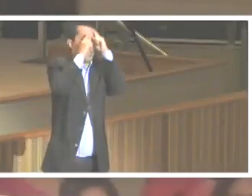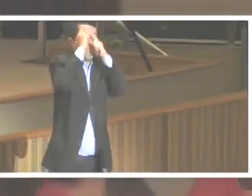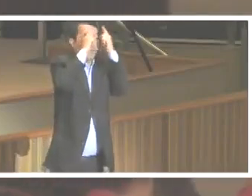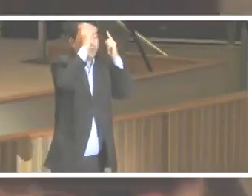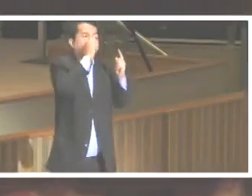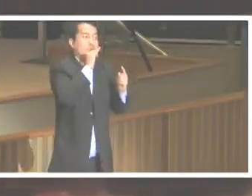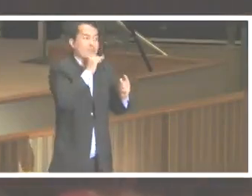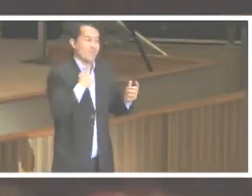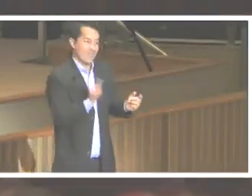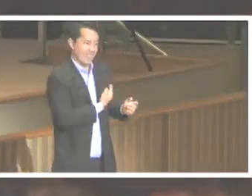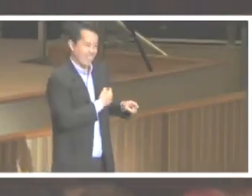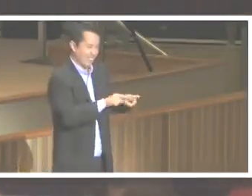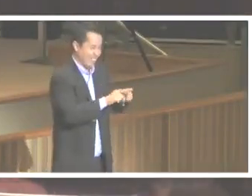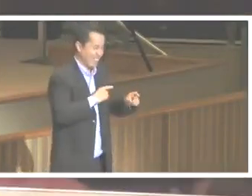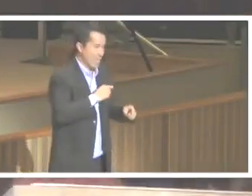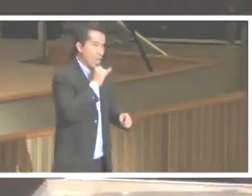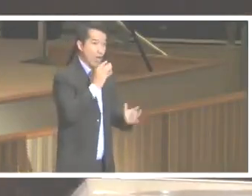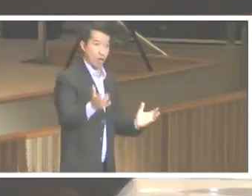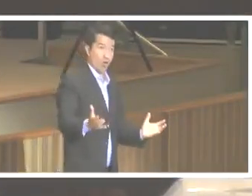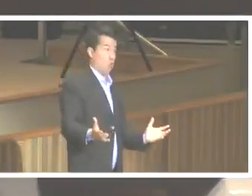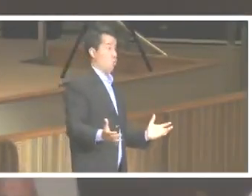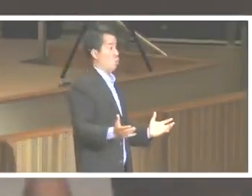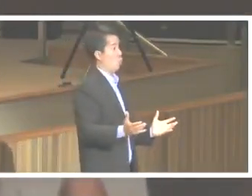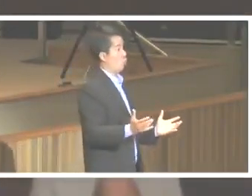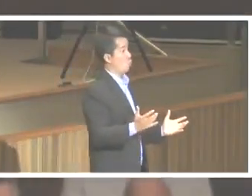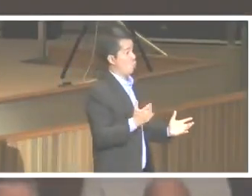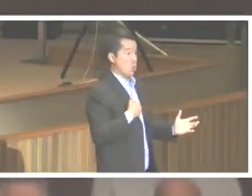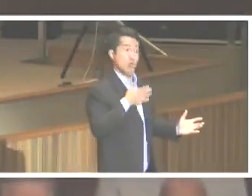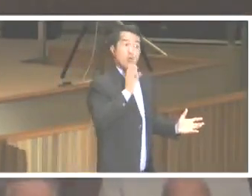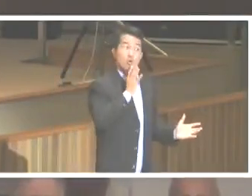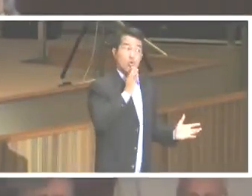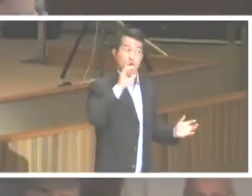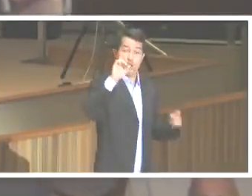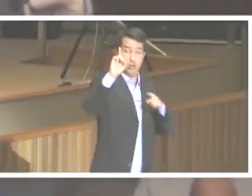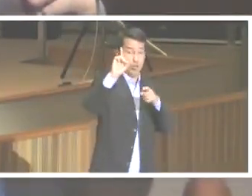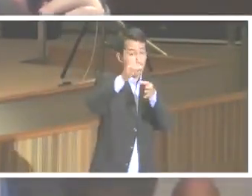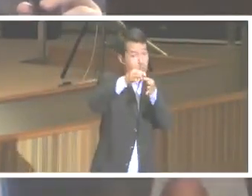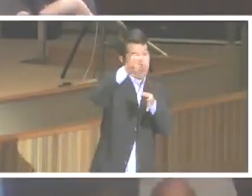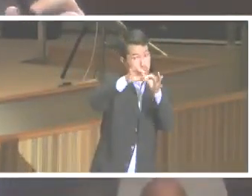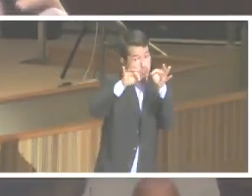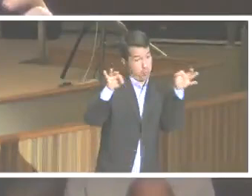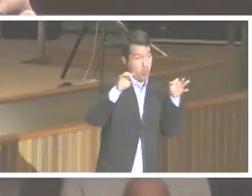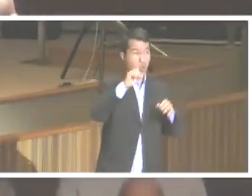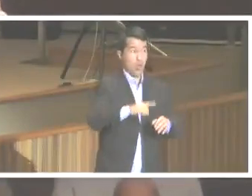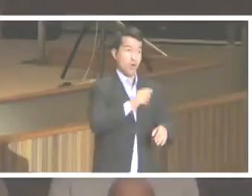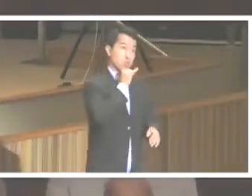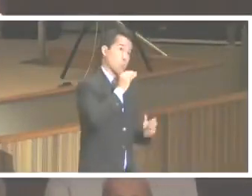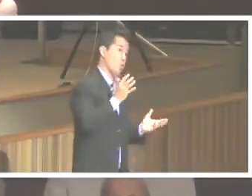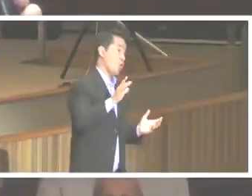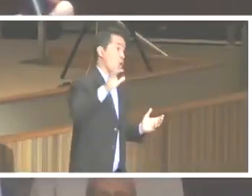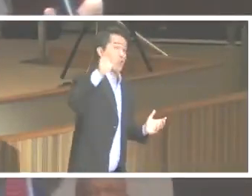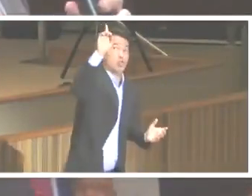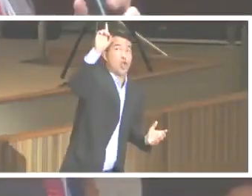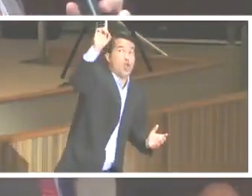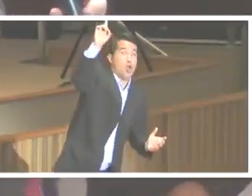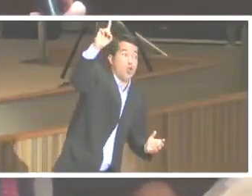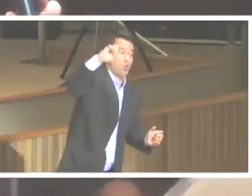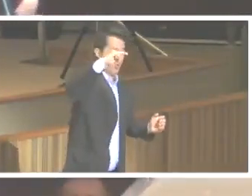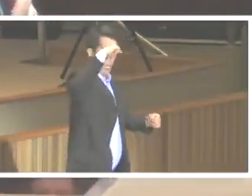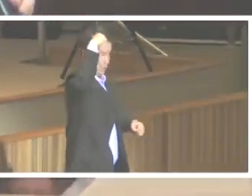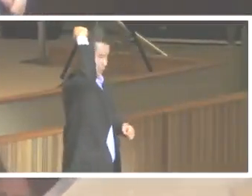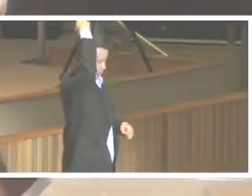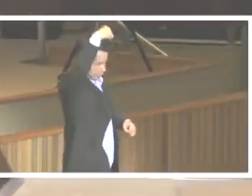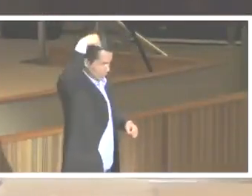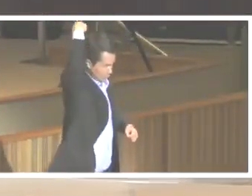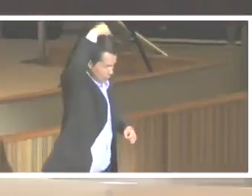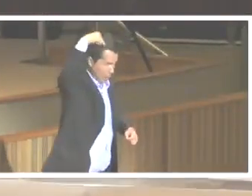do cria do cristianismo não é quais são as respostas tradicionais do cristianismo deus é o deus santo